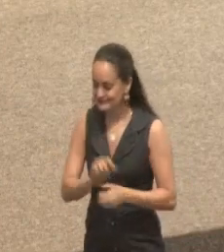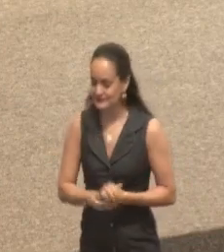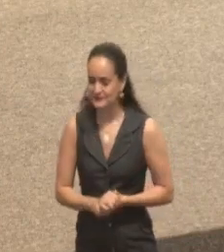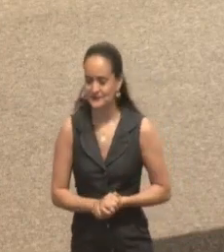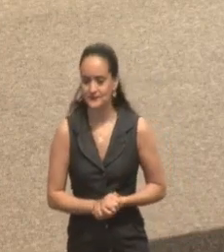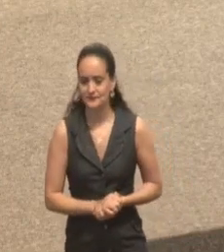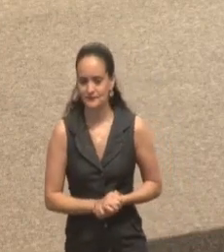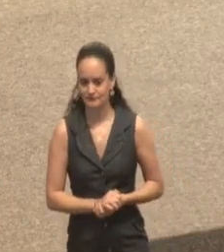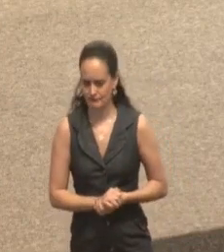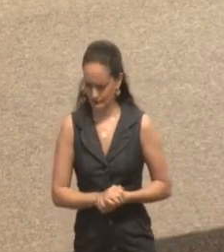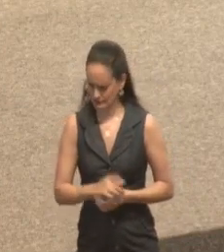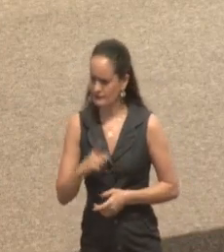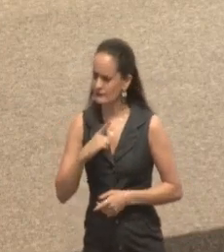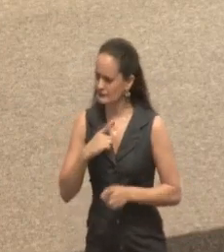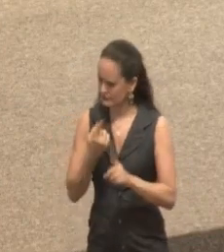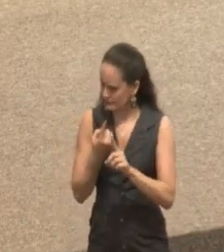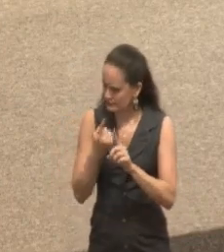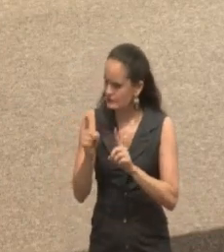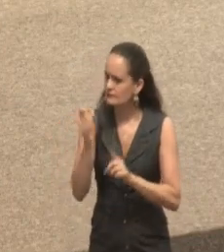A gente enfrenta muitas lutas,